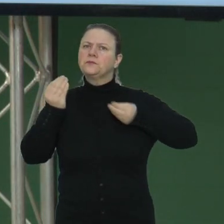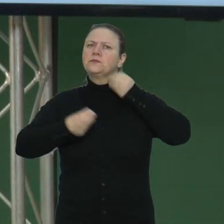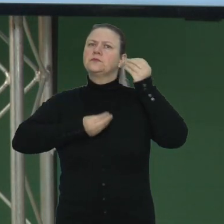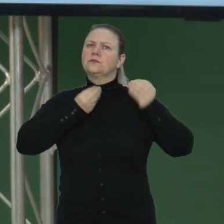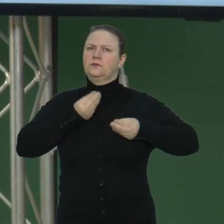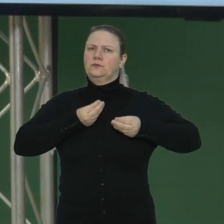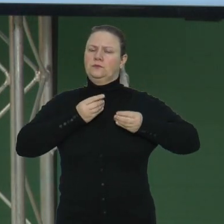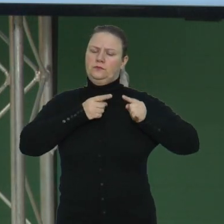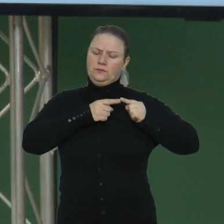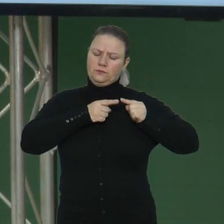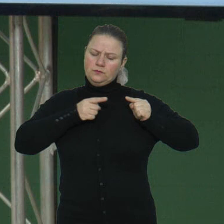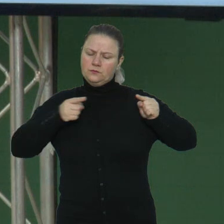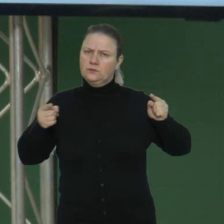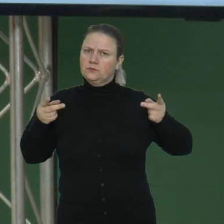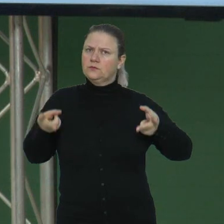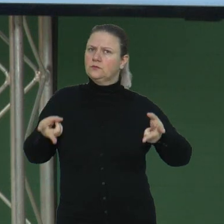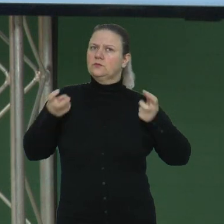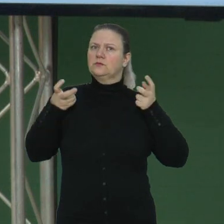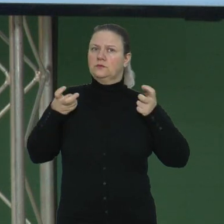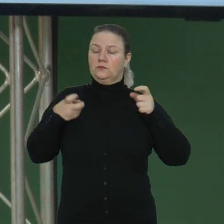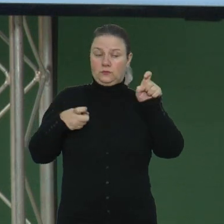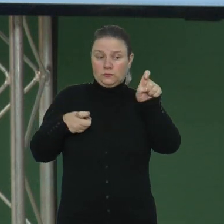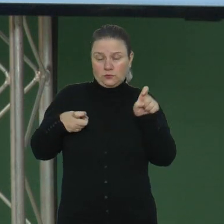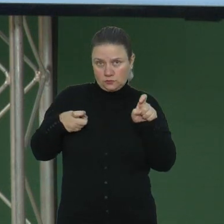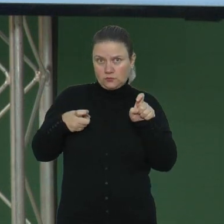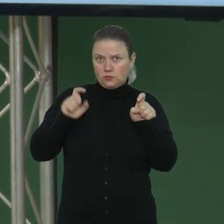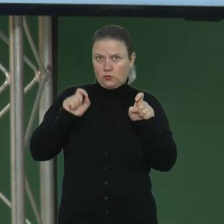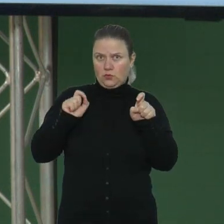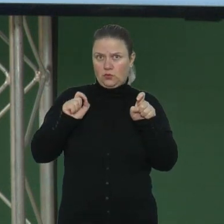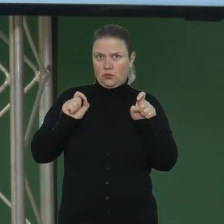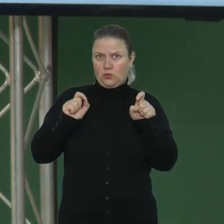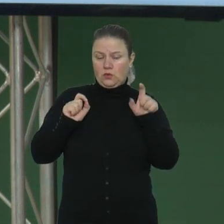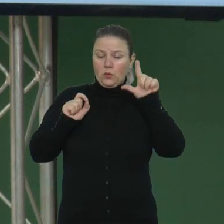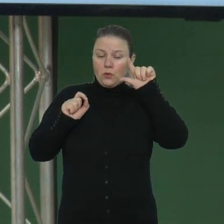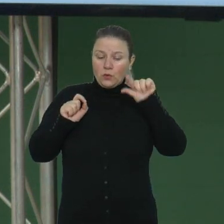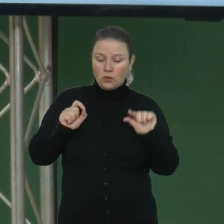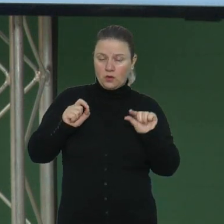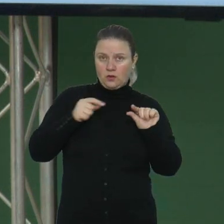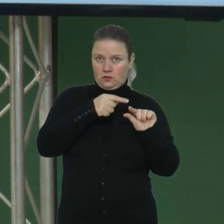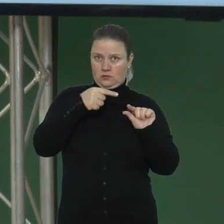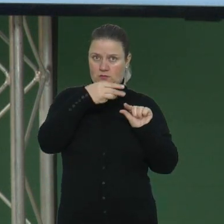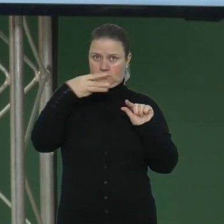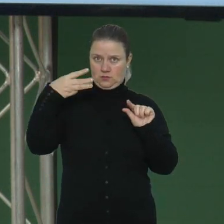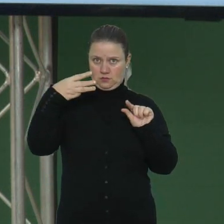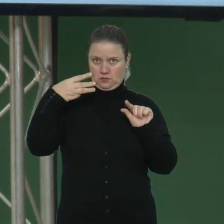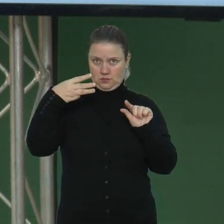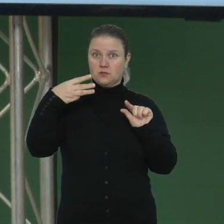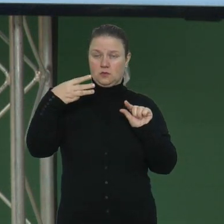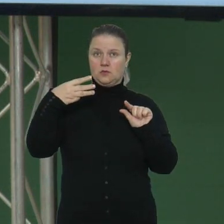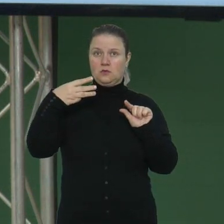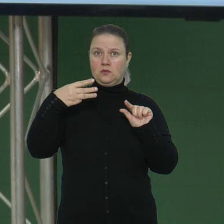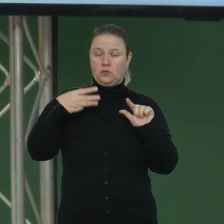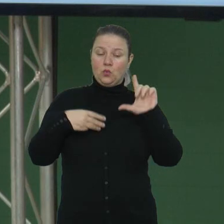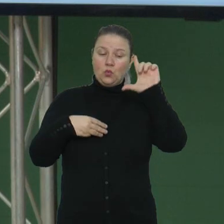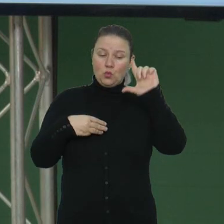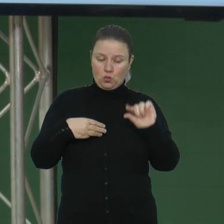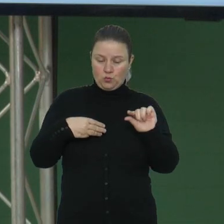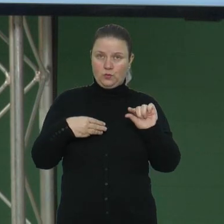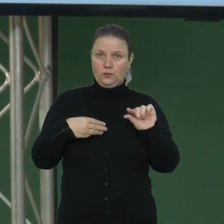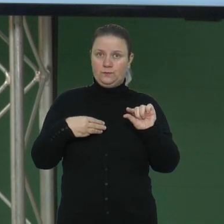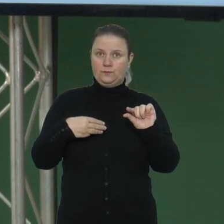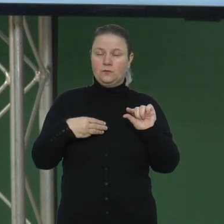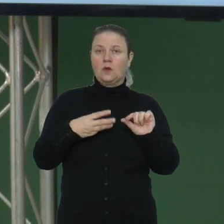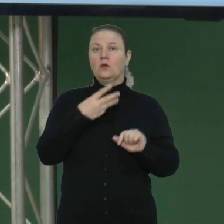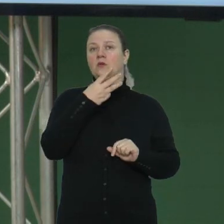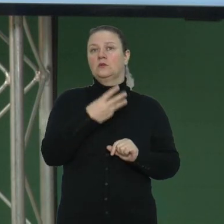a nossa situação? Então, percebam que o quê? Que o x, ele é o quê? Menor do que menos 3, né? Ele vai ser o quê? Menor. O 3,